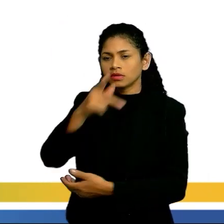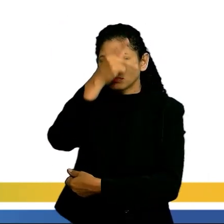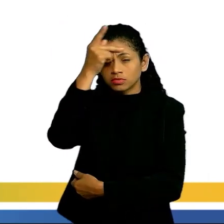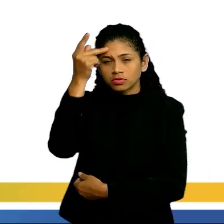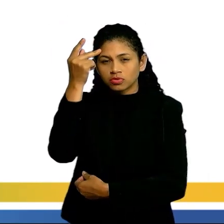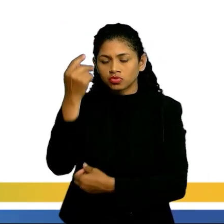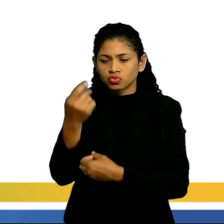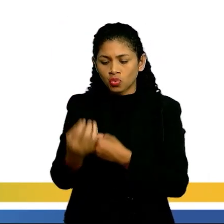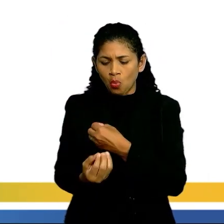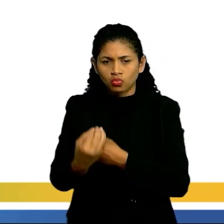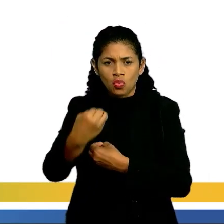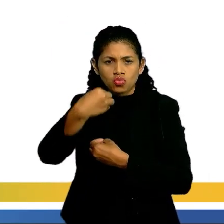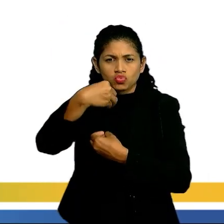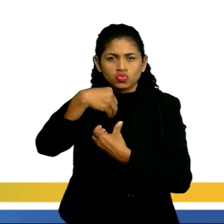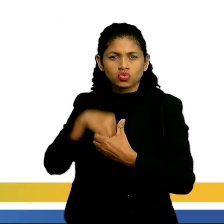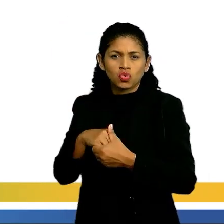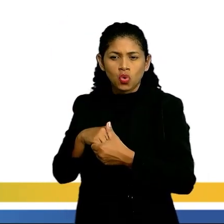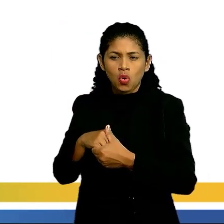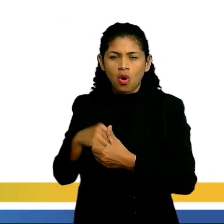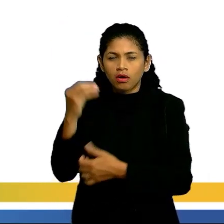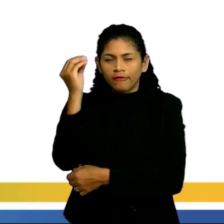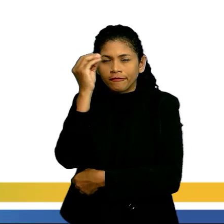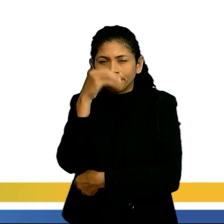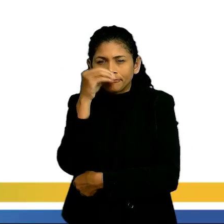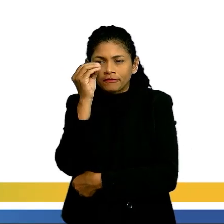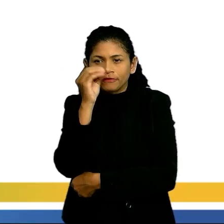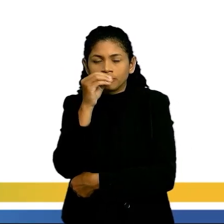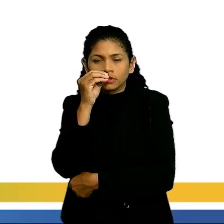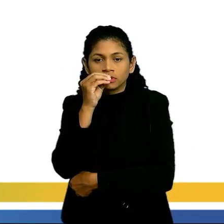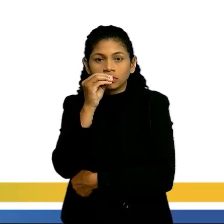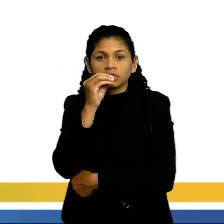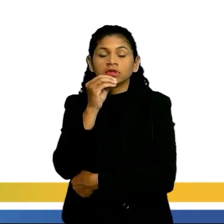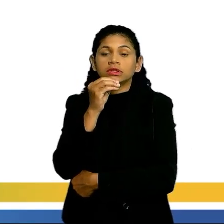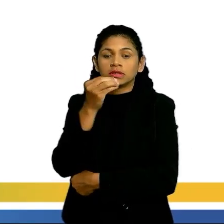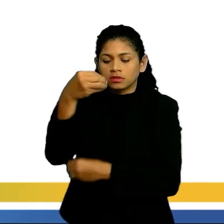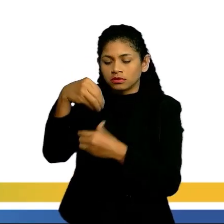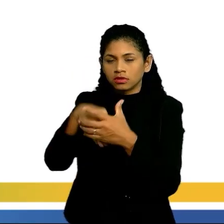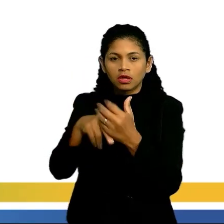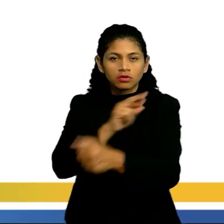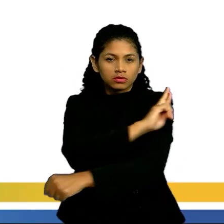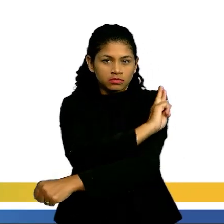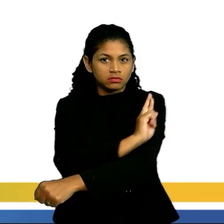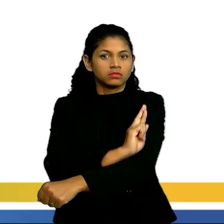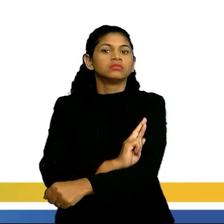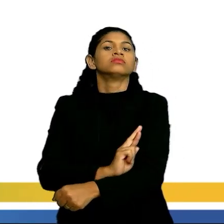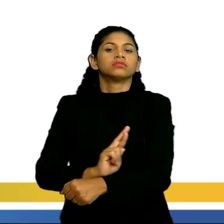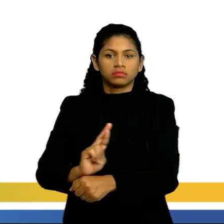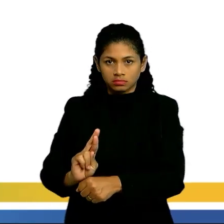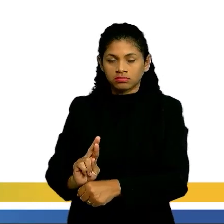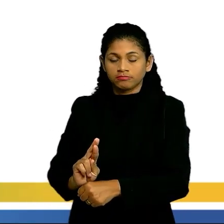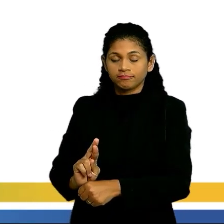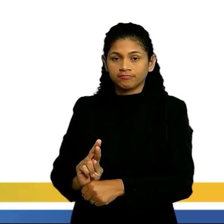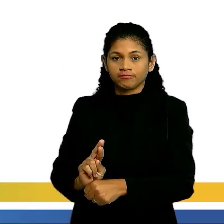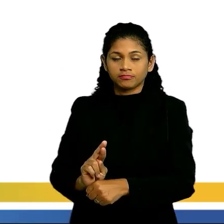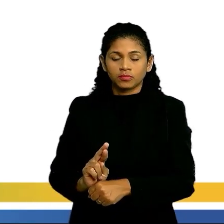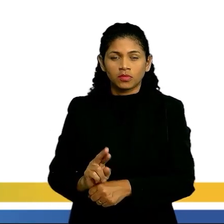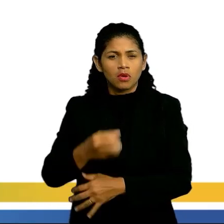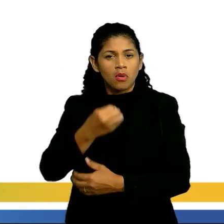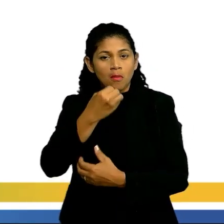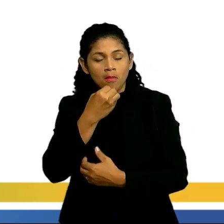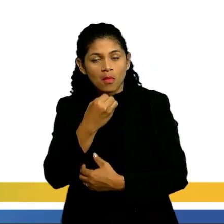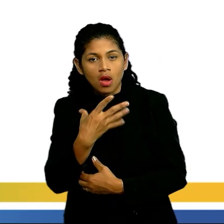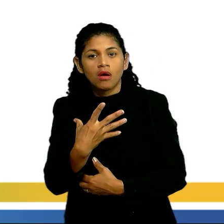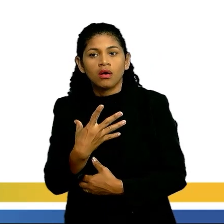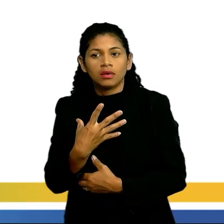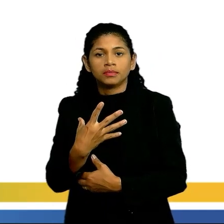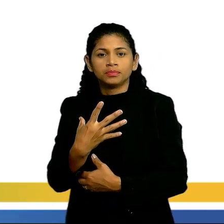fraquezas na moral cristã, principalmente quando nós estamos falando aqui do Ocidente. Bem-aventurados os pobres de espírito, é o que